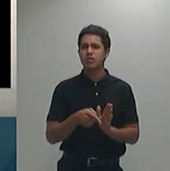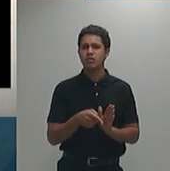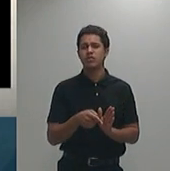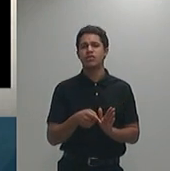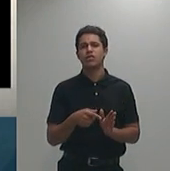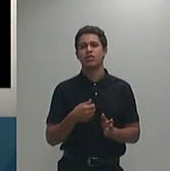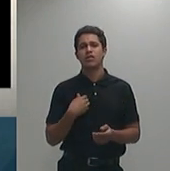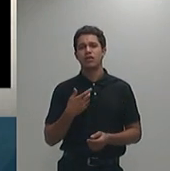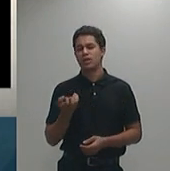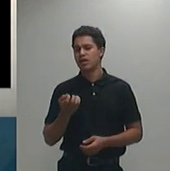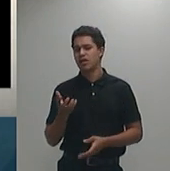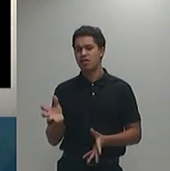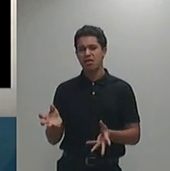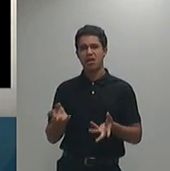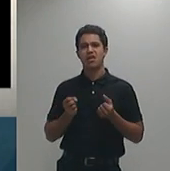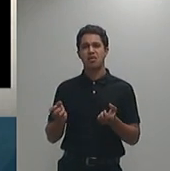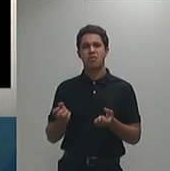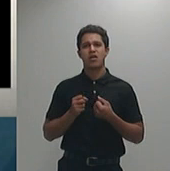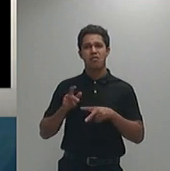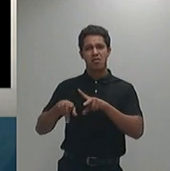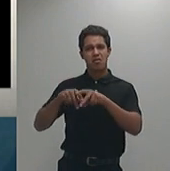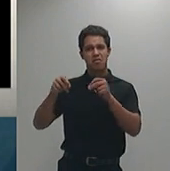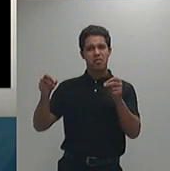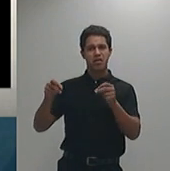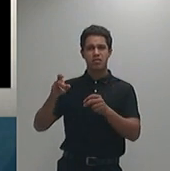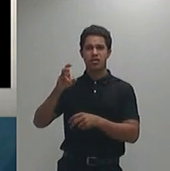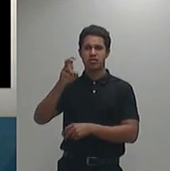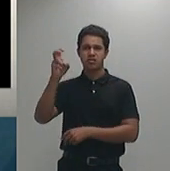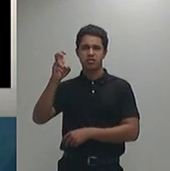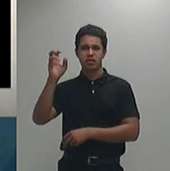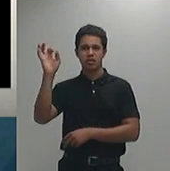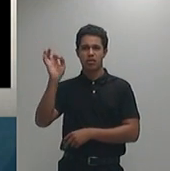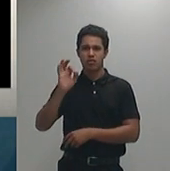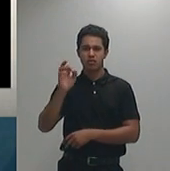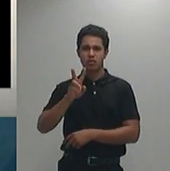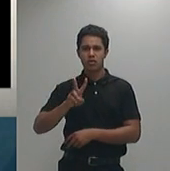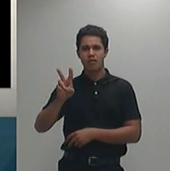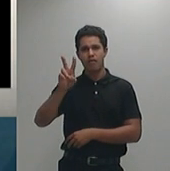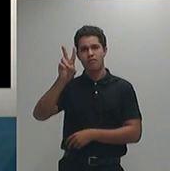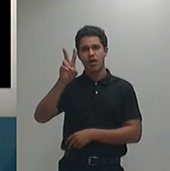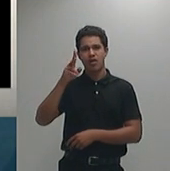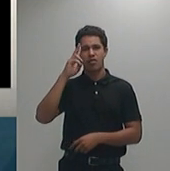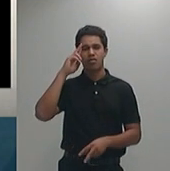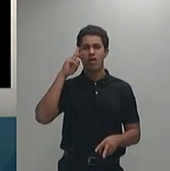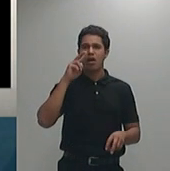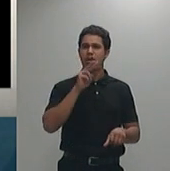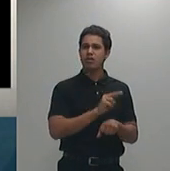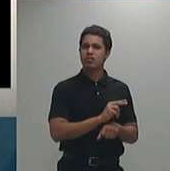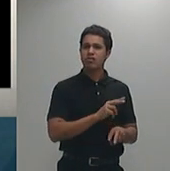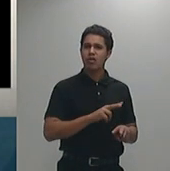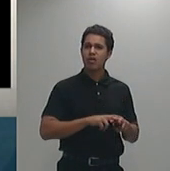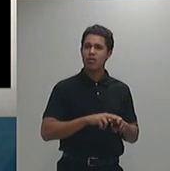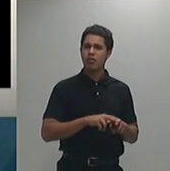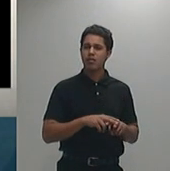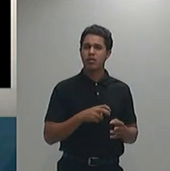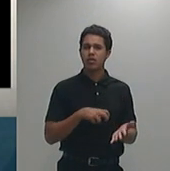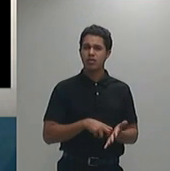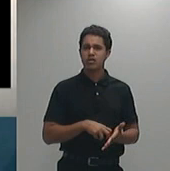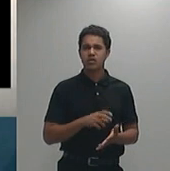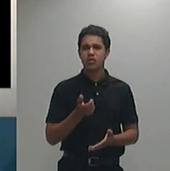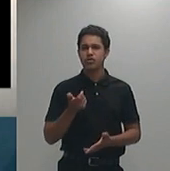o recebimento de um prémio de 5 por cento sobre o valor da condenação ou de vinte por cento de honorários